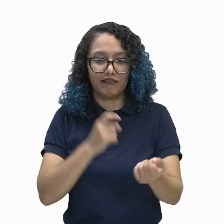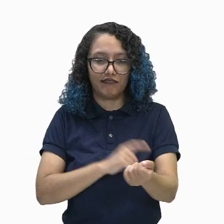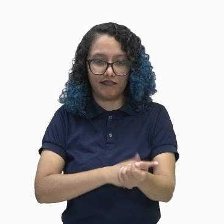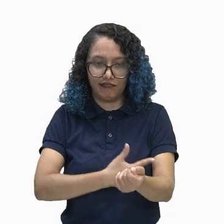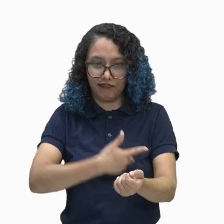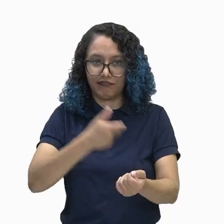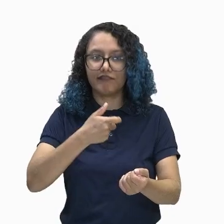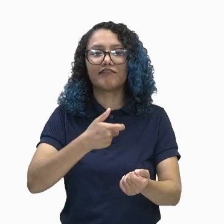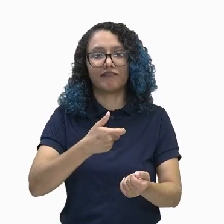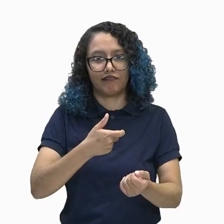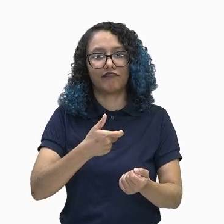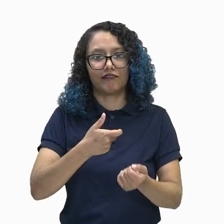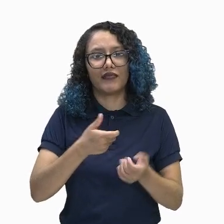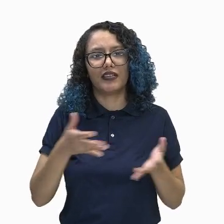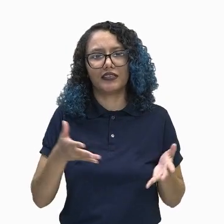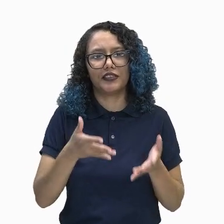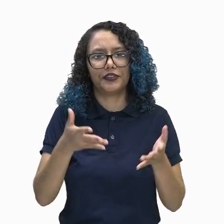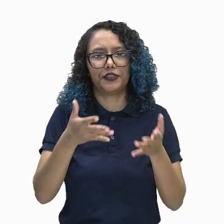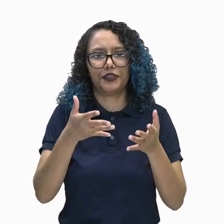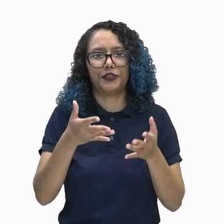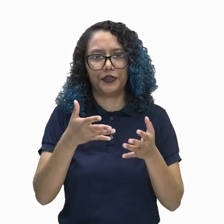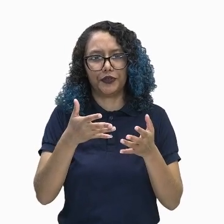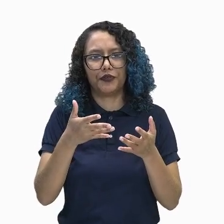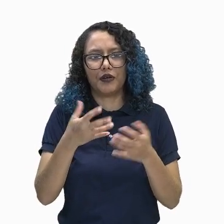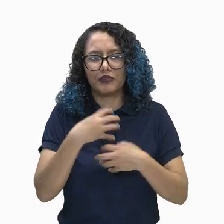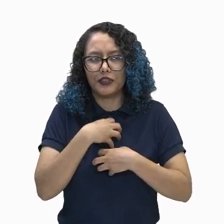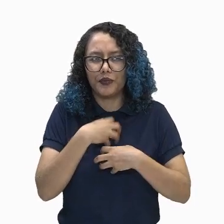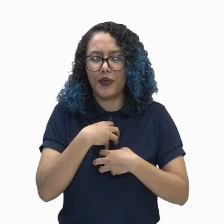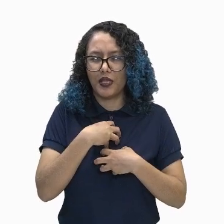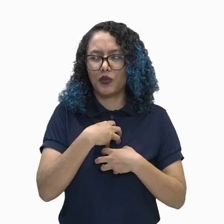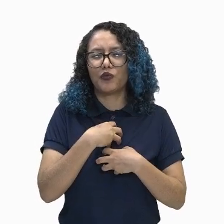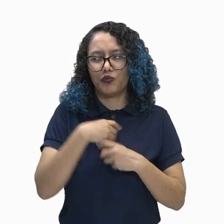sentido positivo nas pessoas que têm contato com o texto.